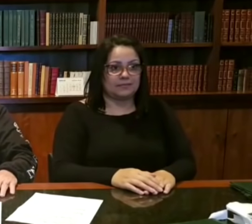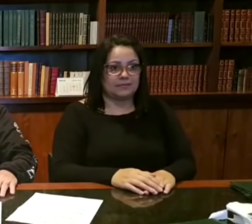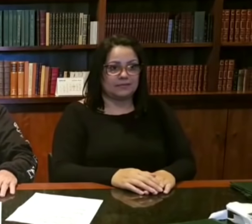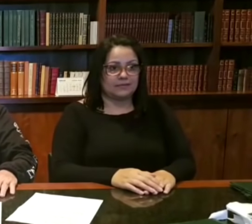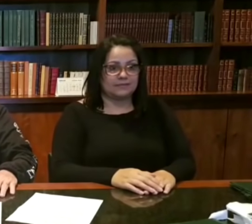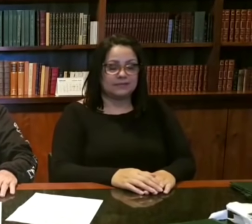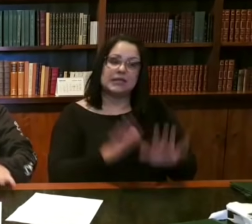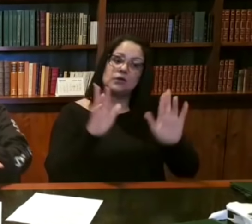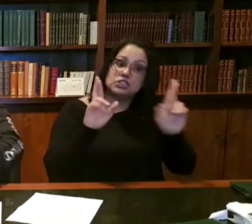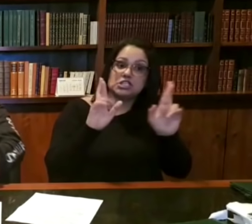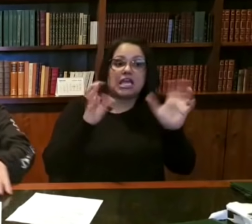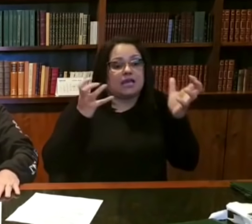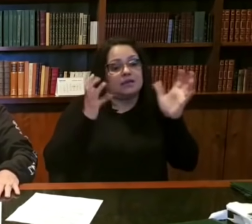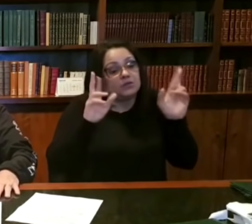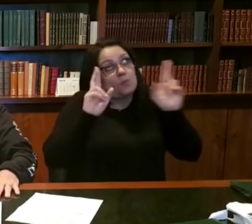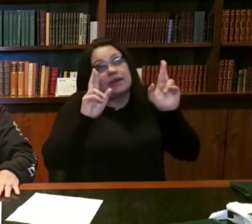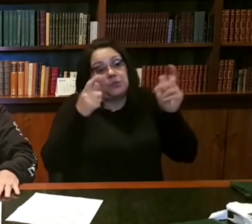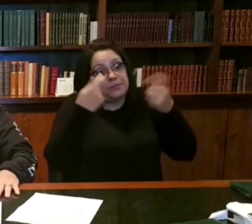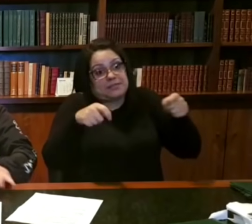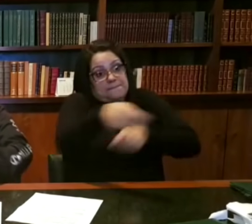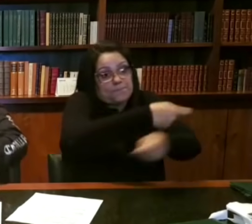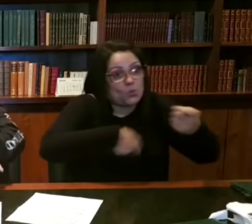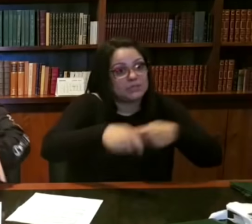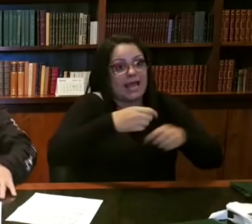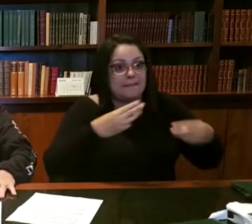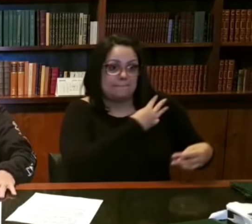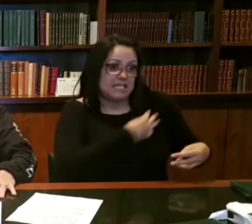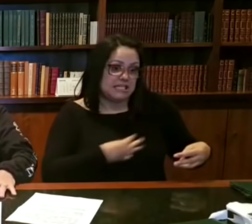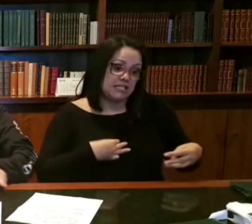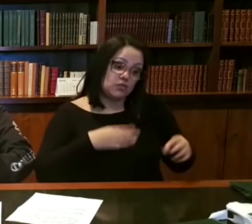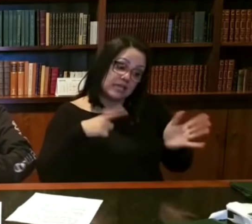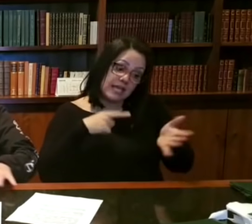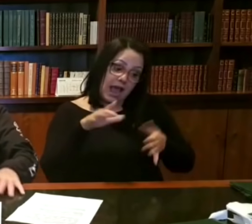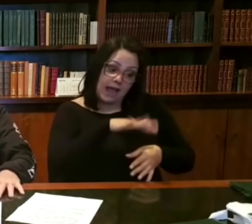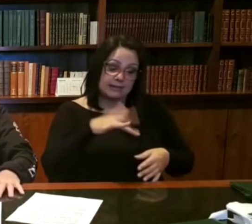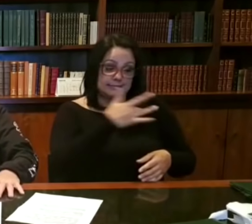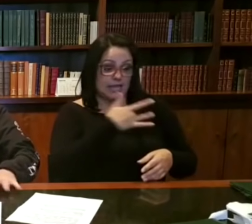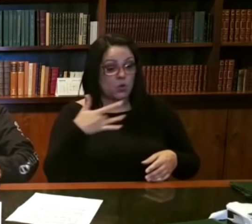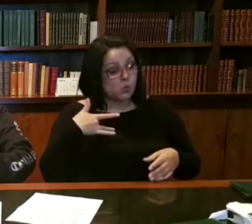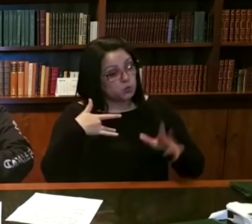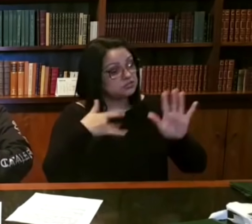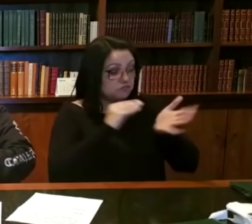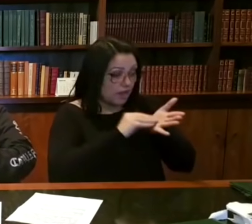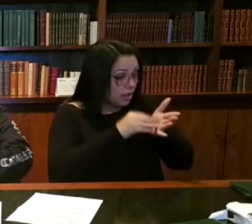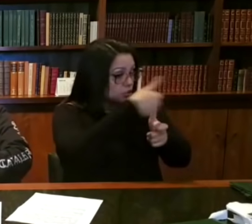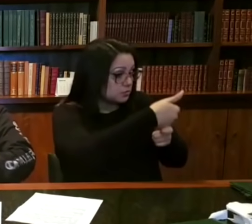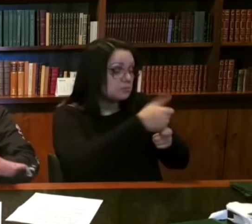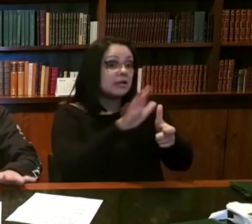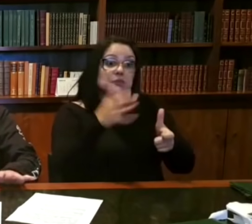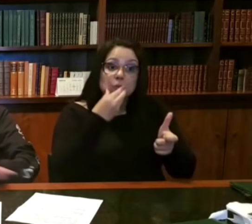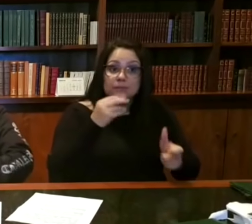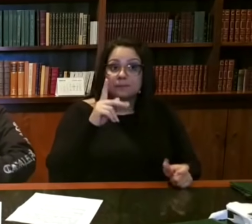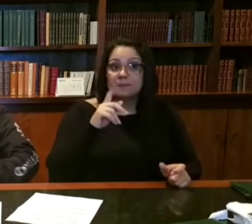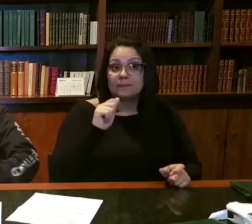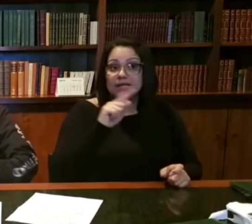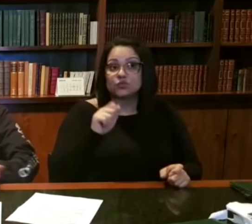né? Estamos com a falta na saúde, mas se bem que o Pazuello está indo muito bem, a parte de gestão está